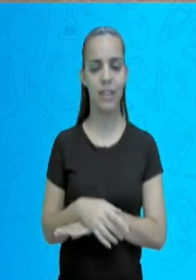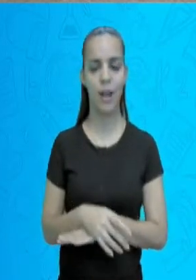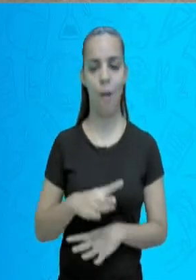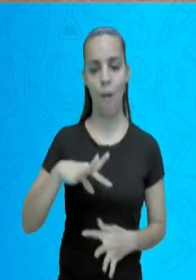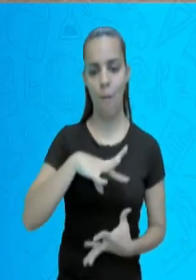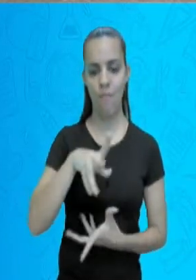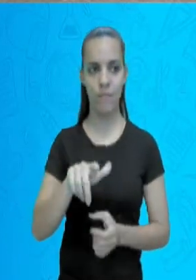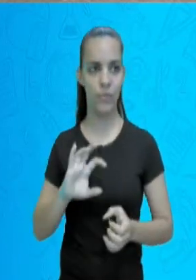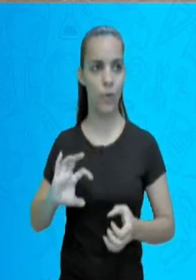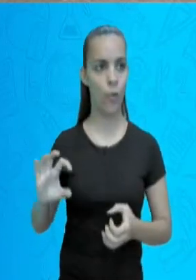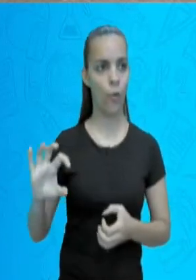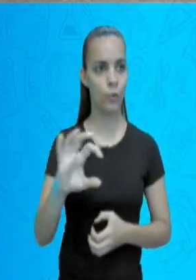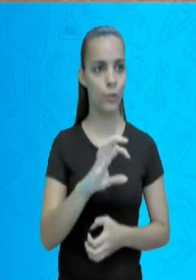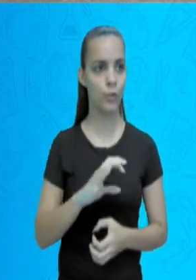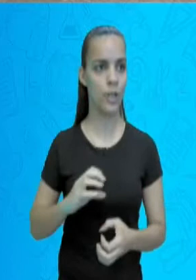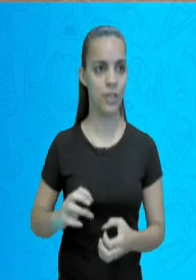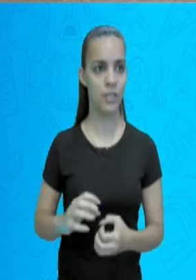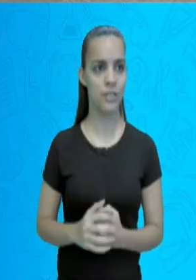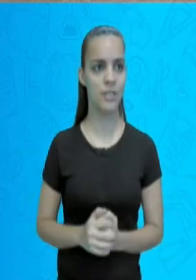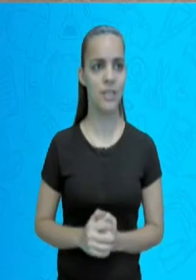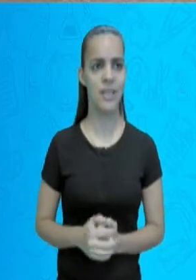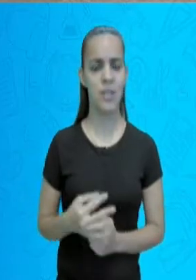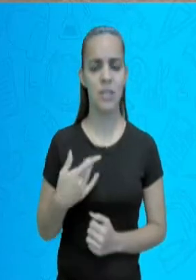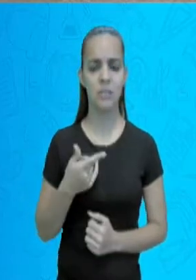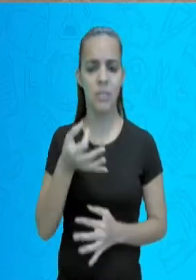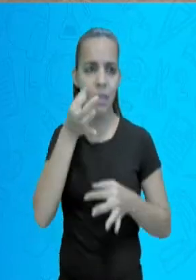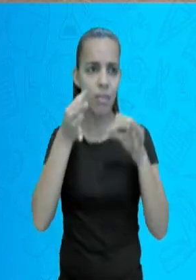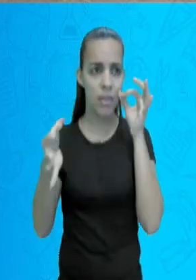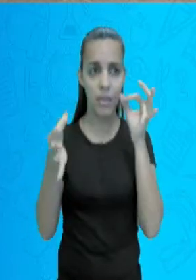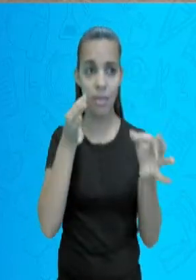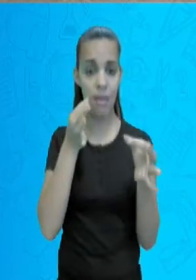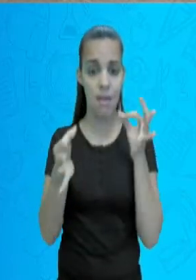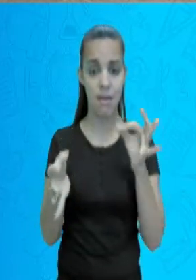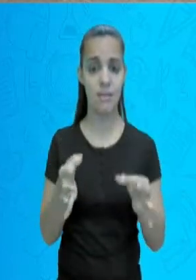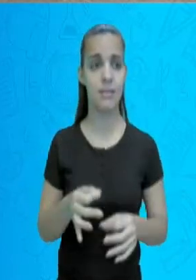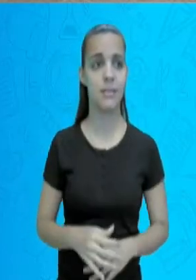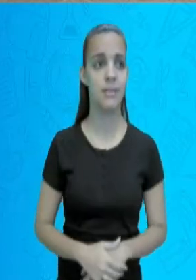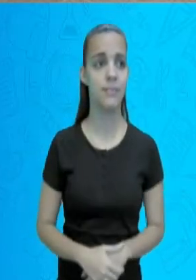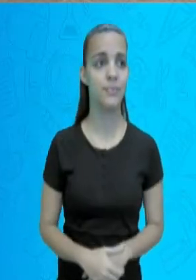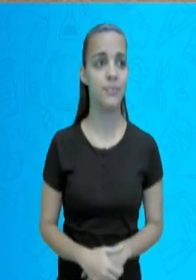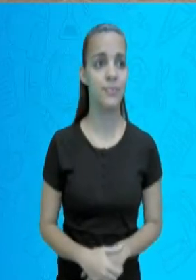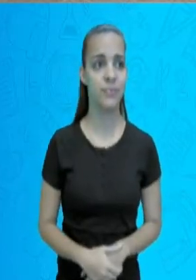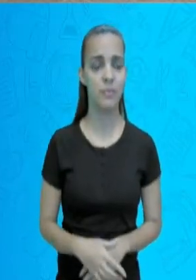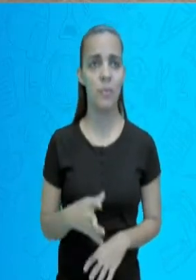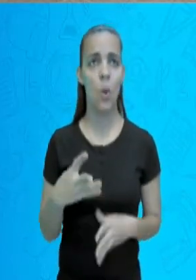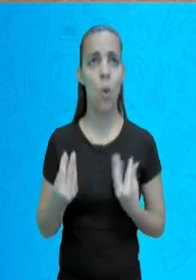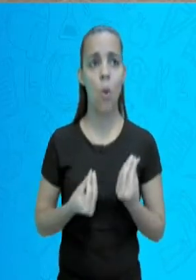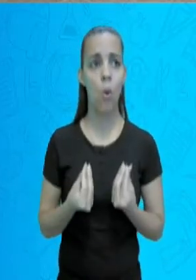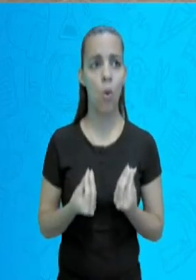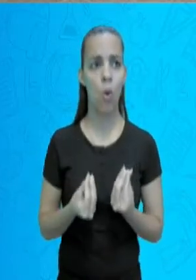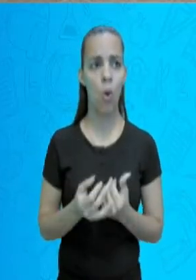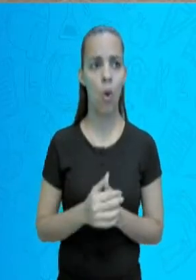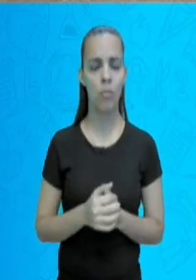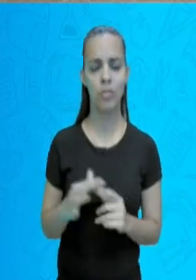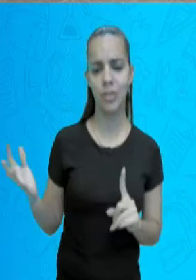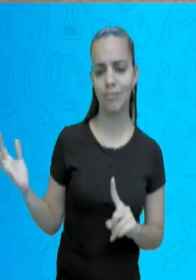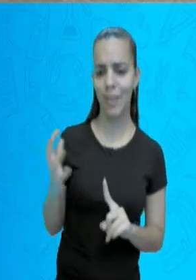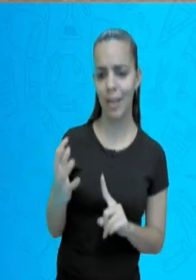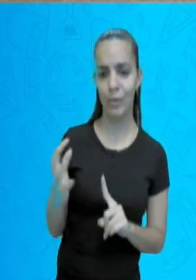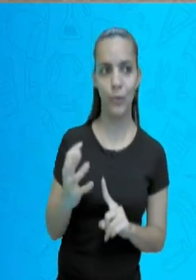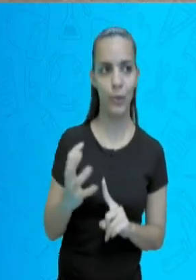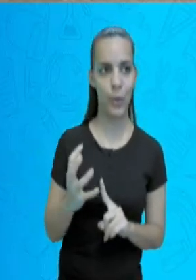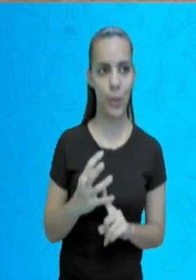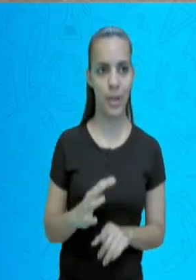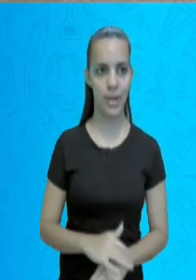alguns aspectos até interessantes, como que o relevo influencia até nos meios de